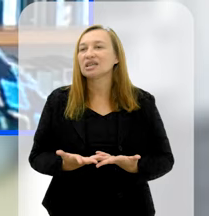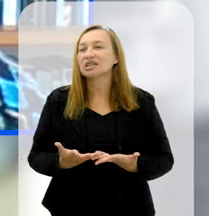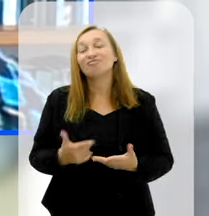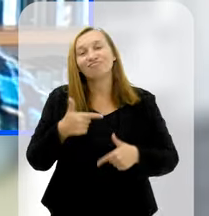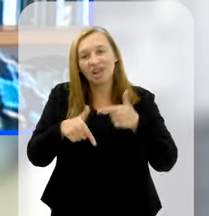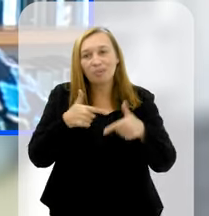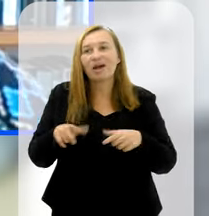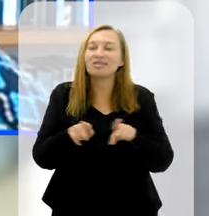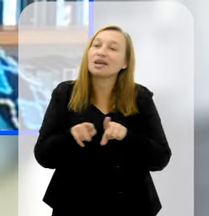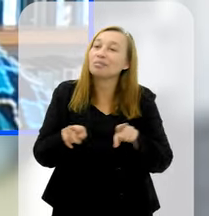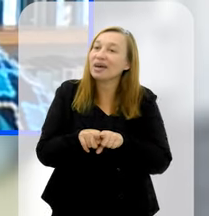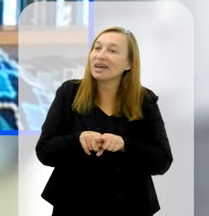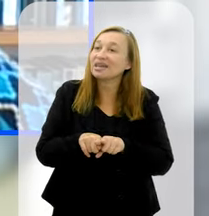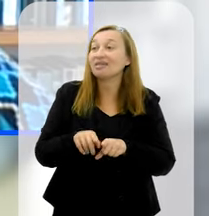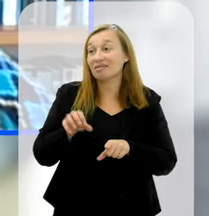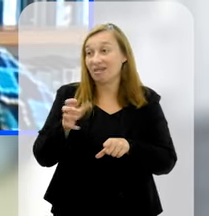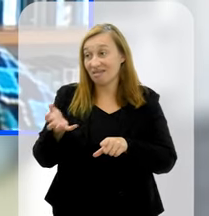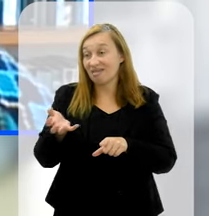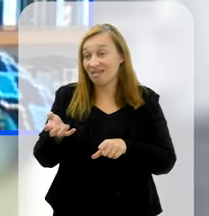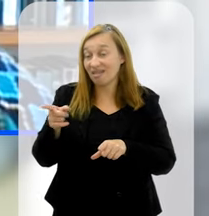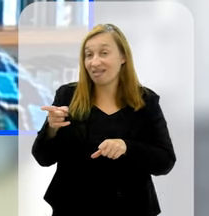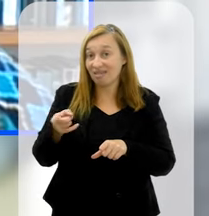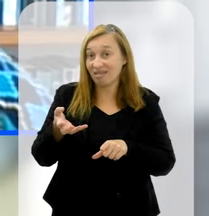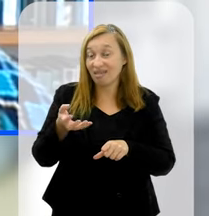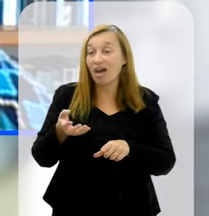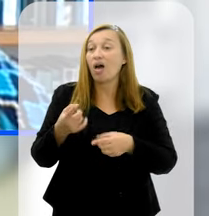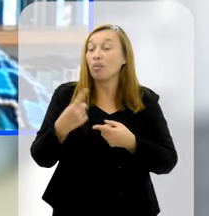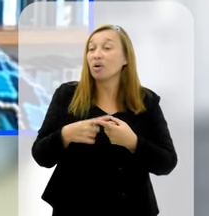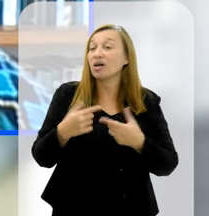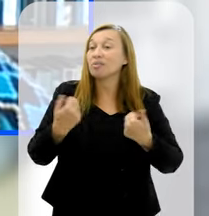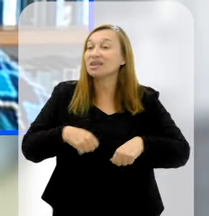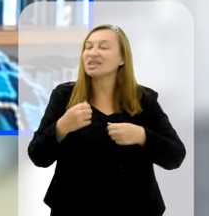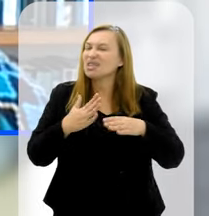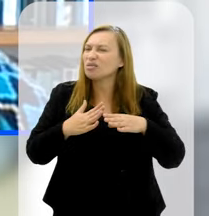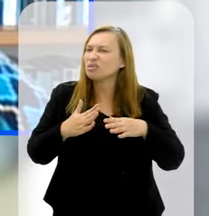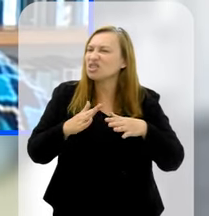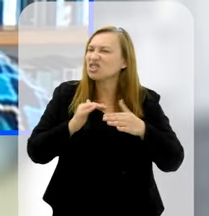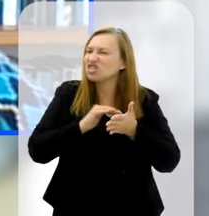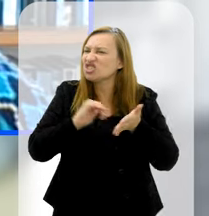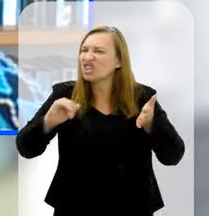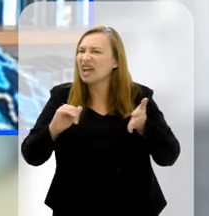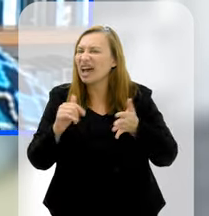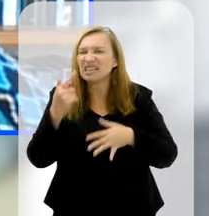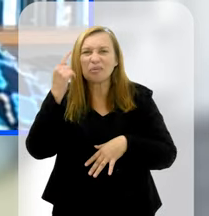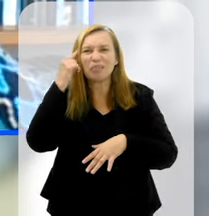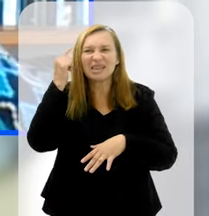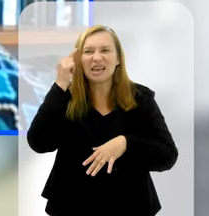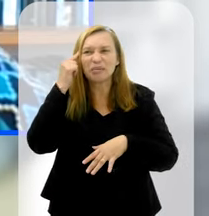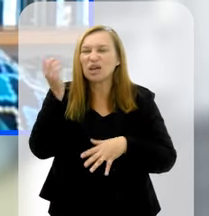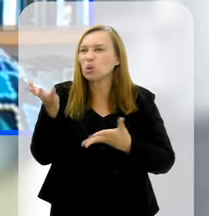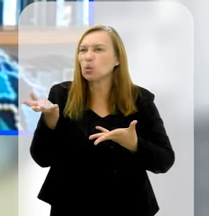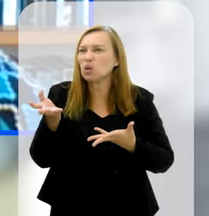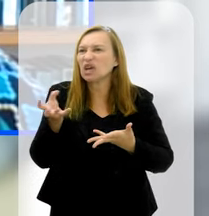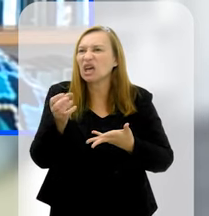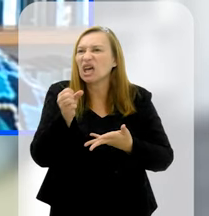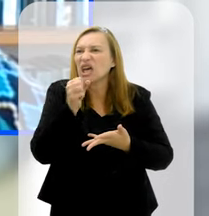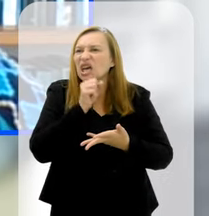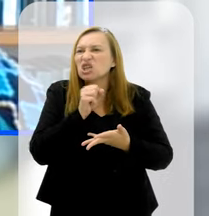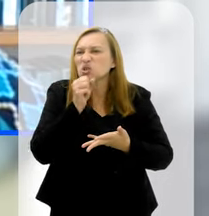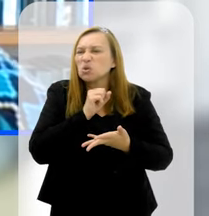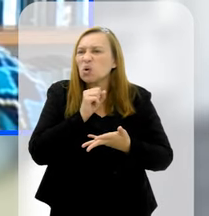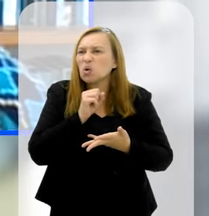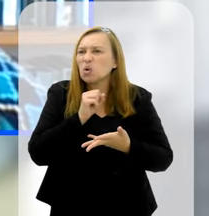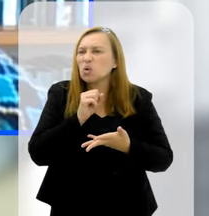saúde. De trabalho também, caso ele deseje, porque nós precisamos romper essa lógica de